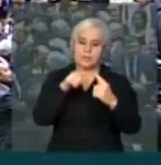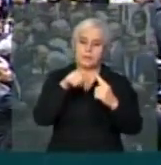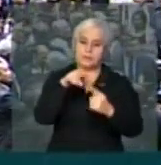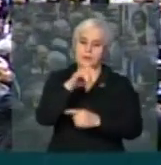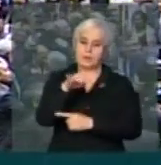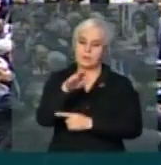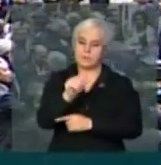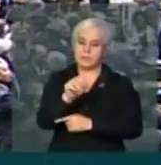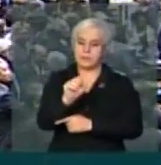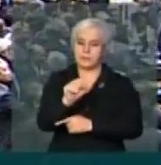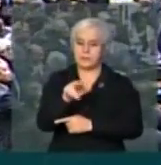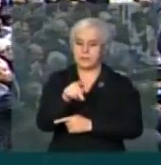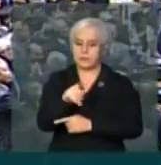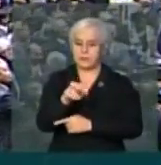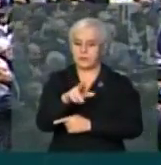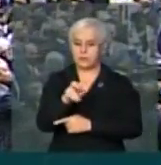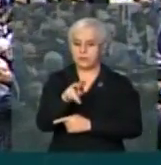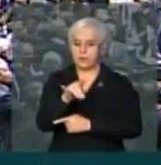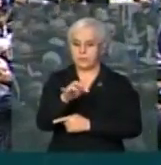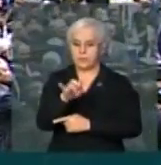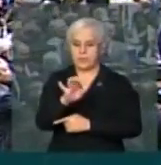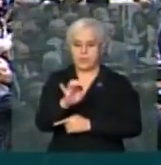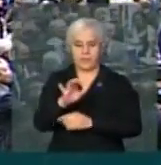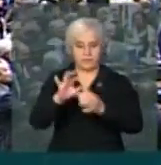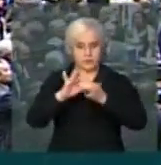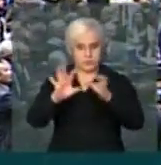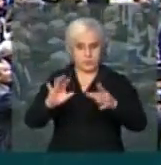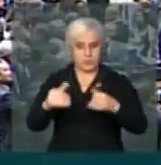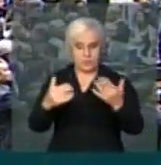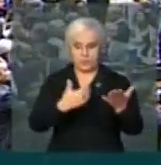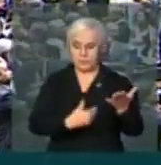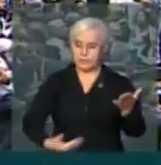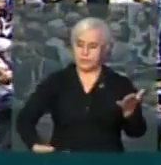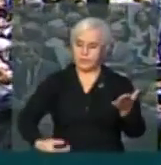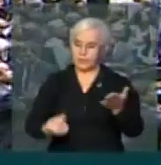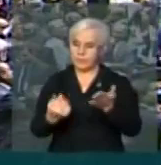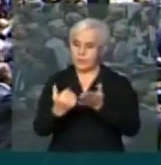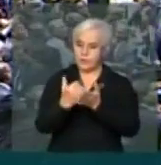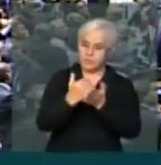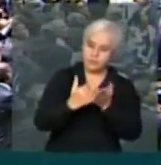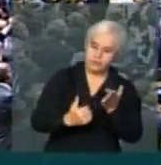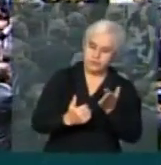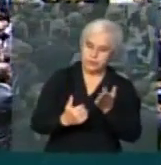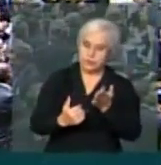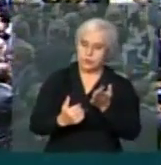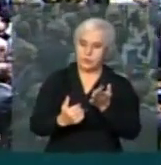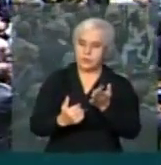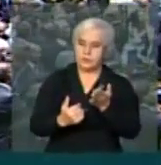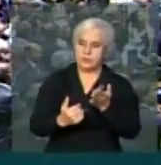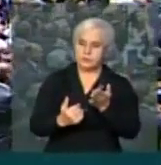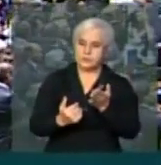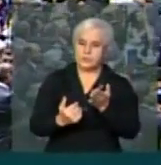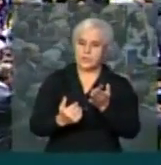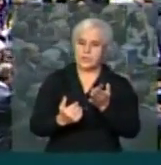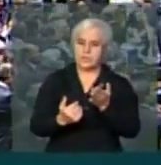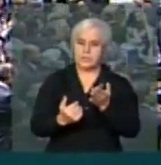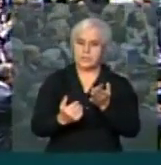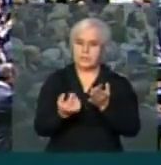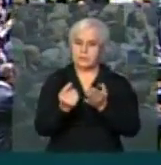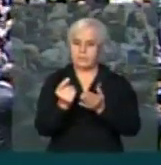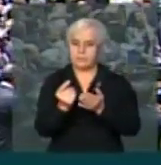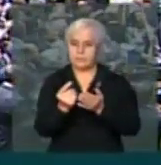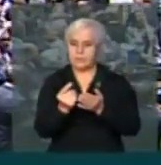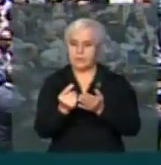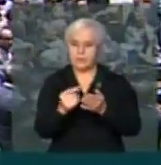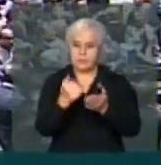essa poupança, na lei de diretrizes orçamentárias, permite ao governo descontar investimentos com o programa de aceleração do crescimento e